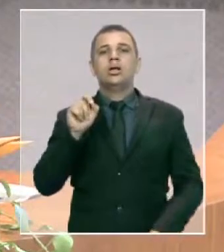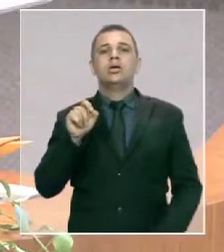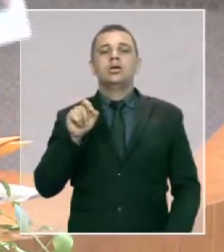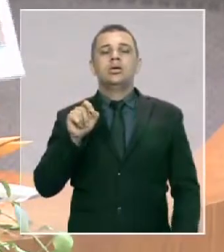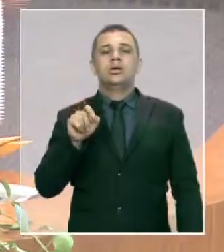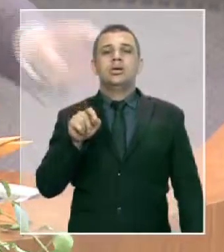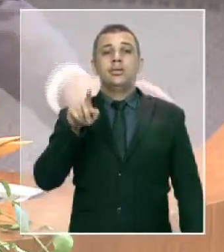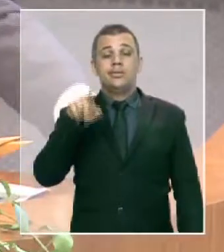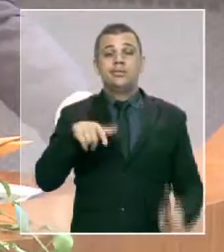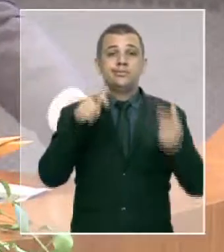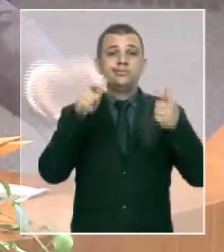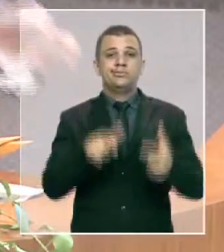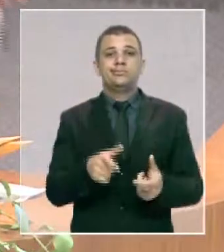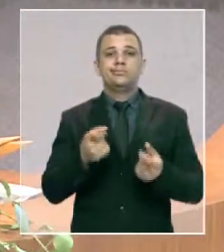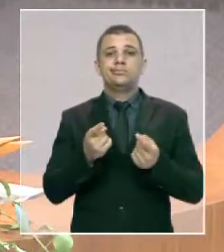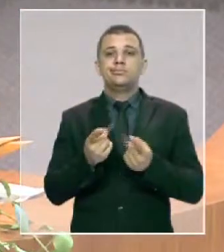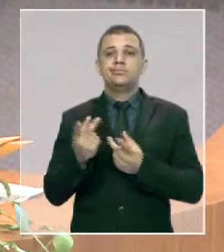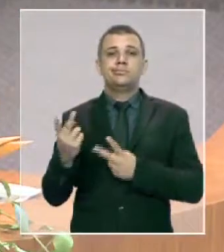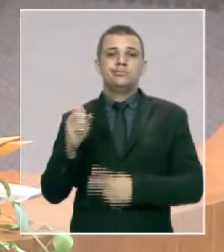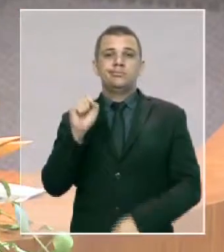uma choperia.